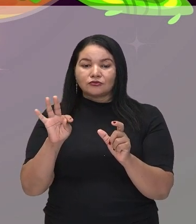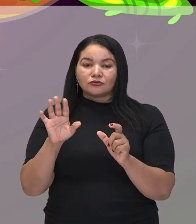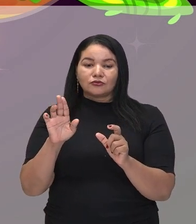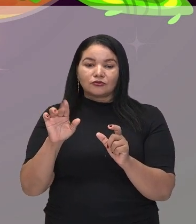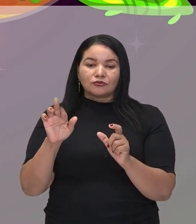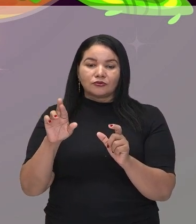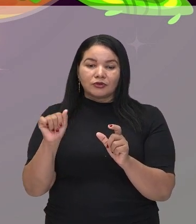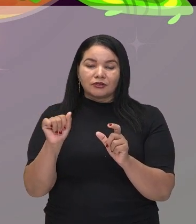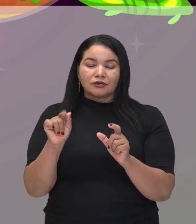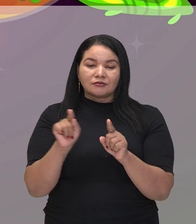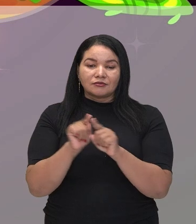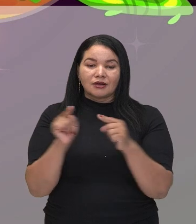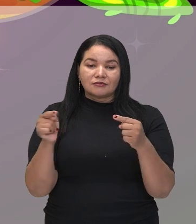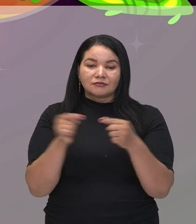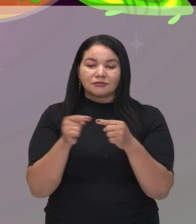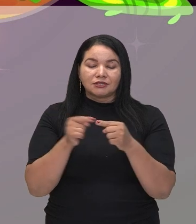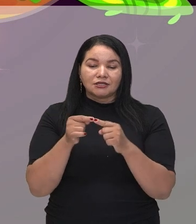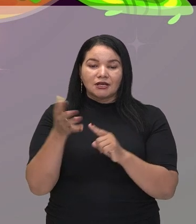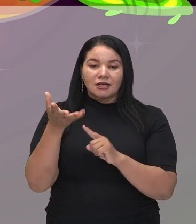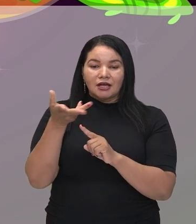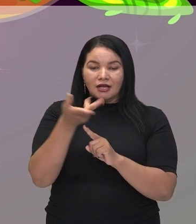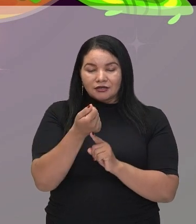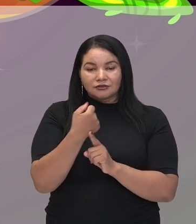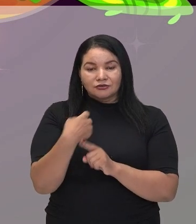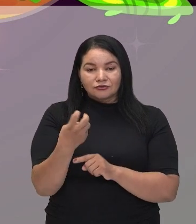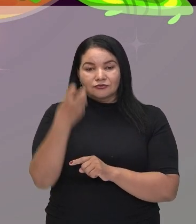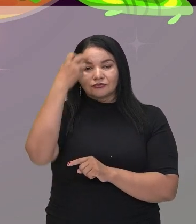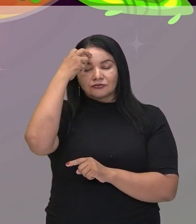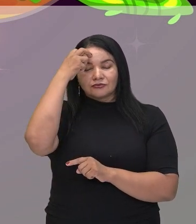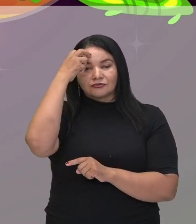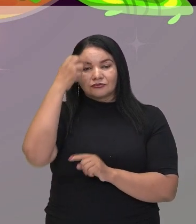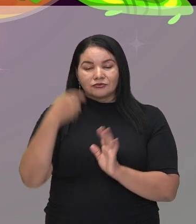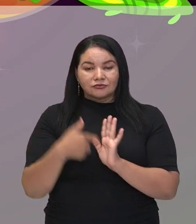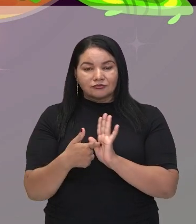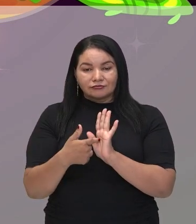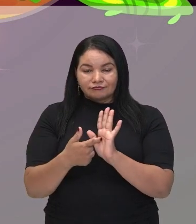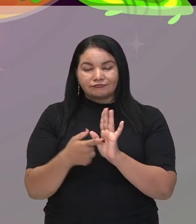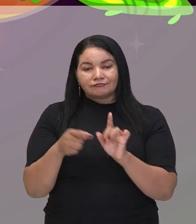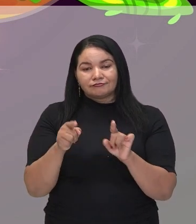para descrever ali a expressão artística e cultural. Muito bem.